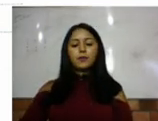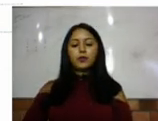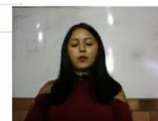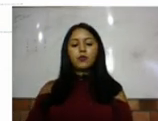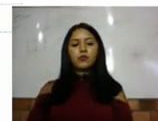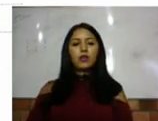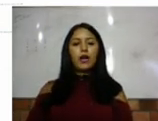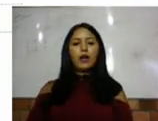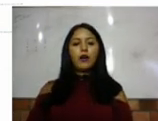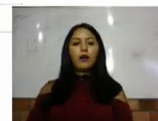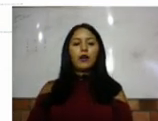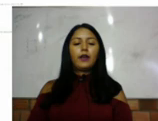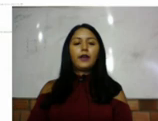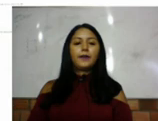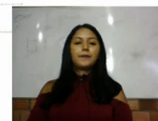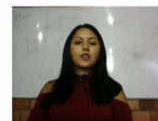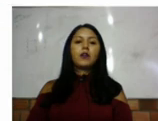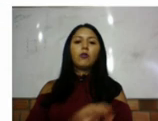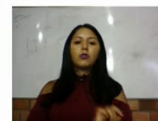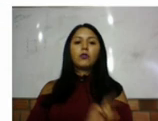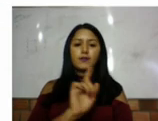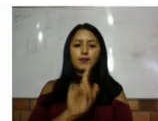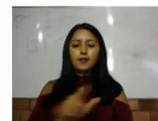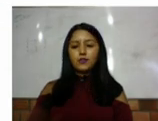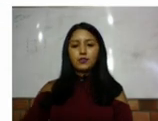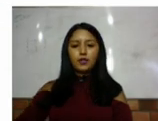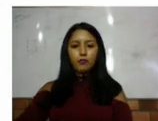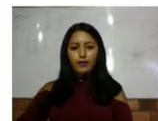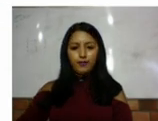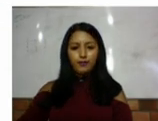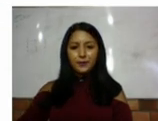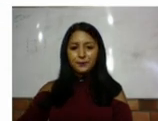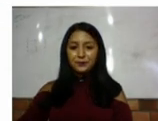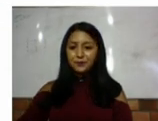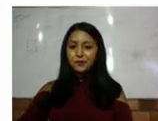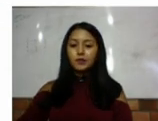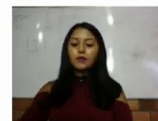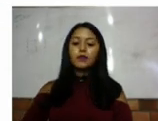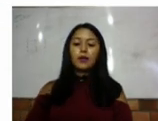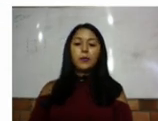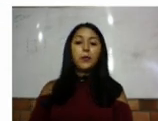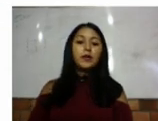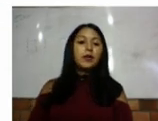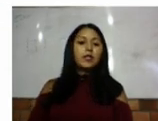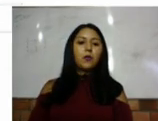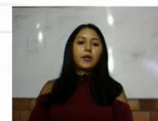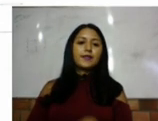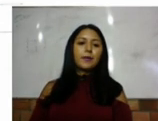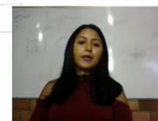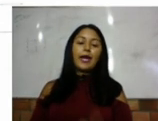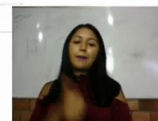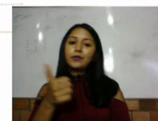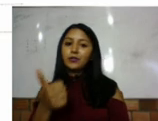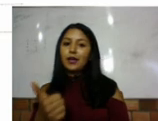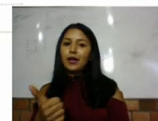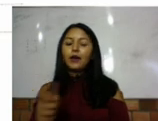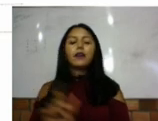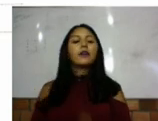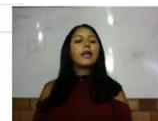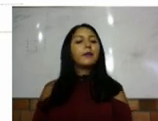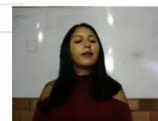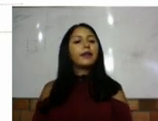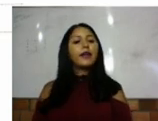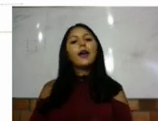lista vocês podem conjugar de acordo com esse slide anterior que é isso aqui tá bom então por exemplo aqui